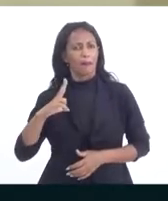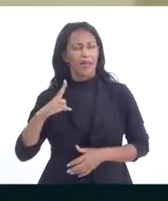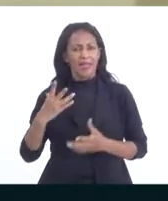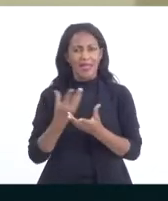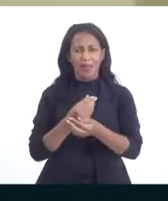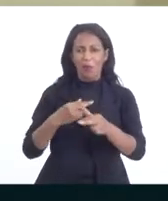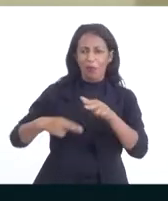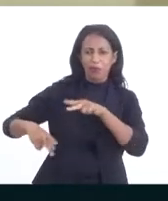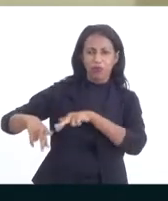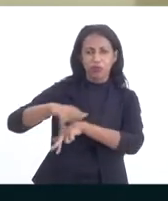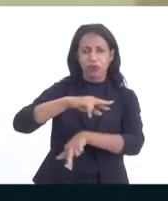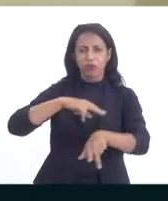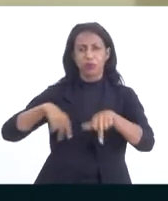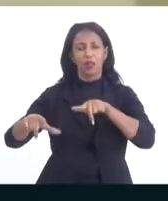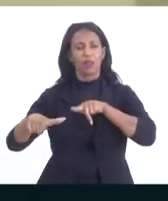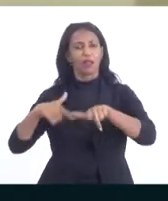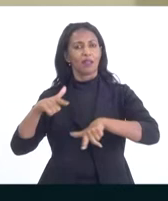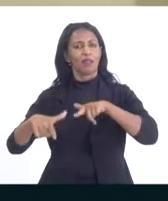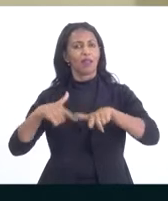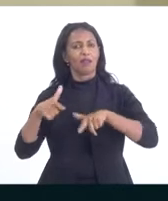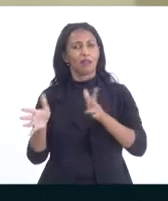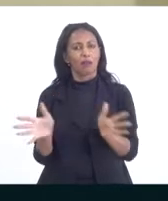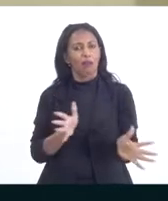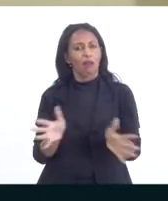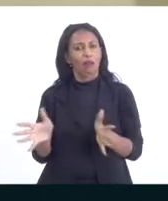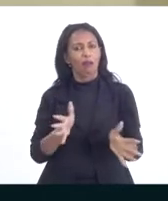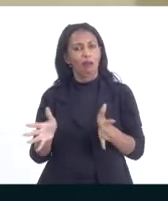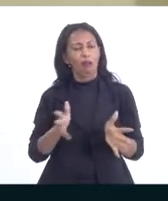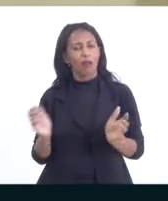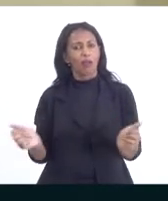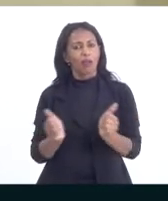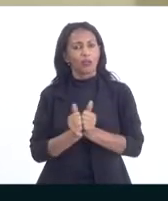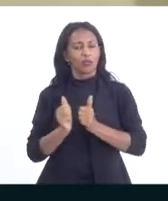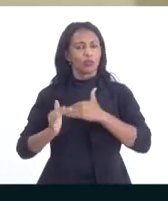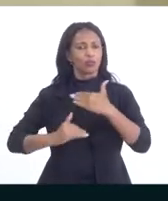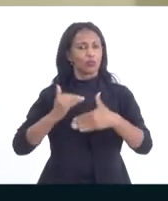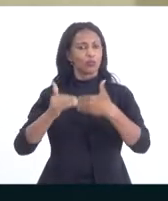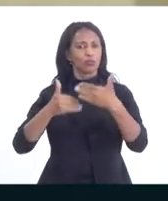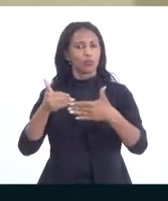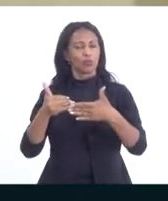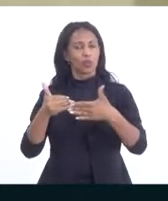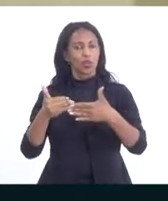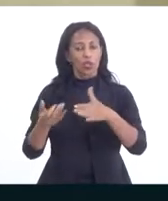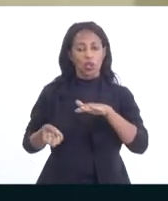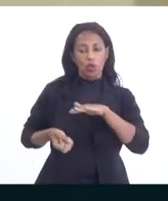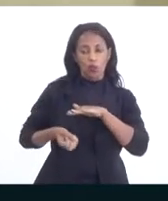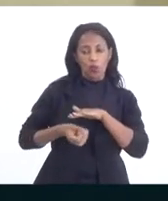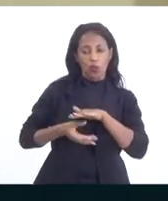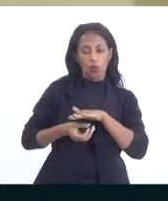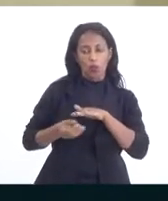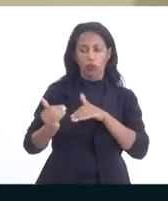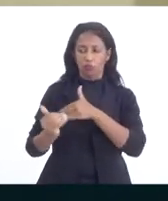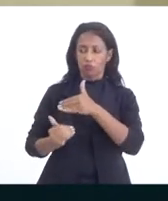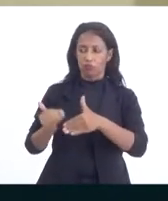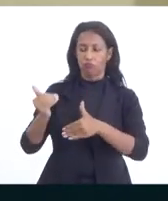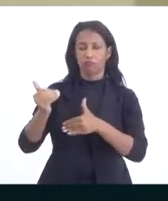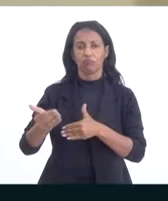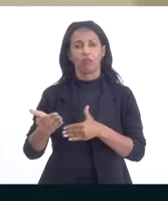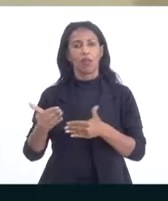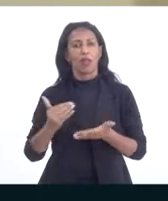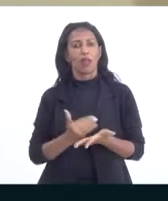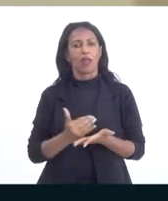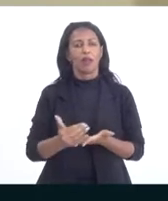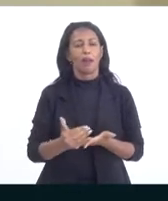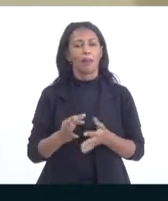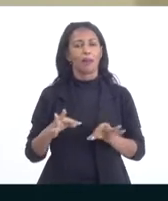cadeia que vai trabalhar em forma articulada com o desenvolvimento que o Fundo Soberano vai gerar a partir de